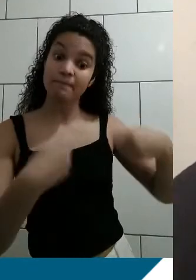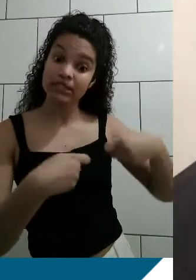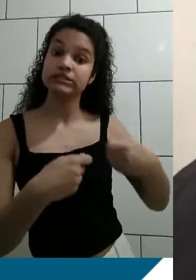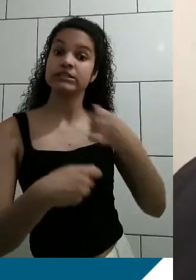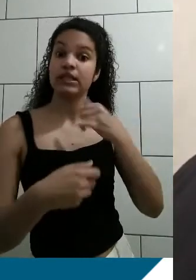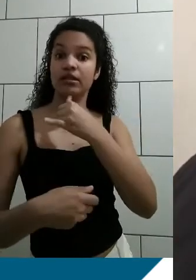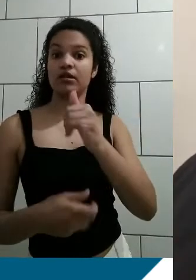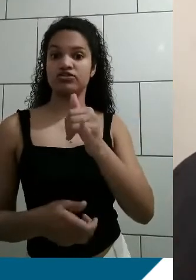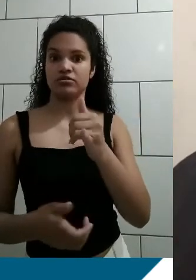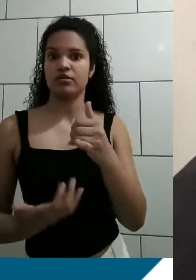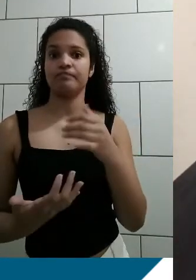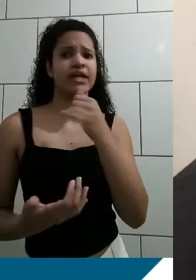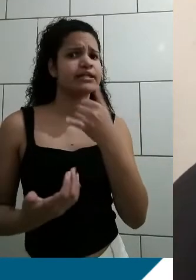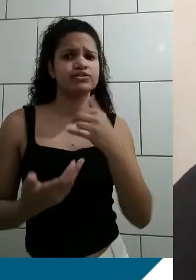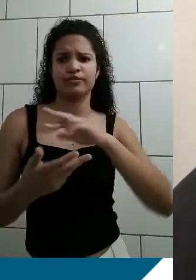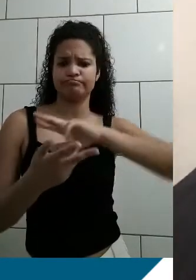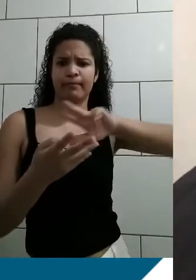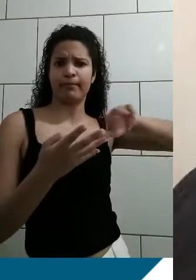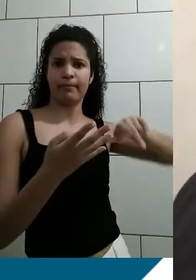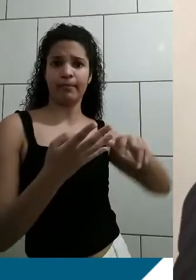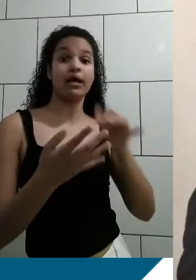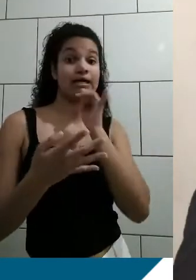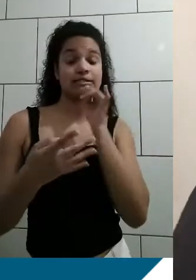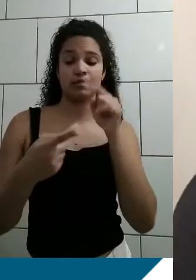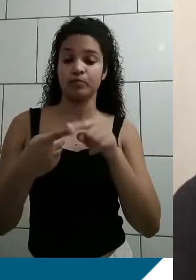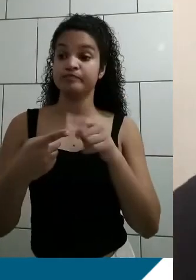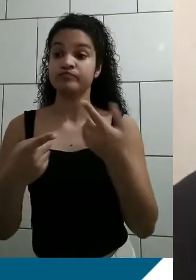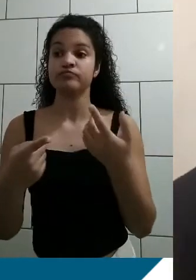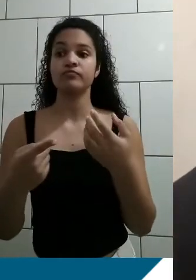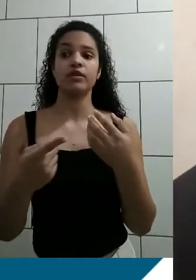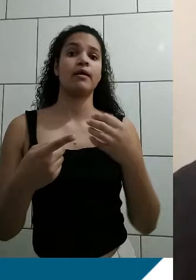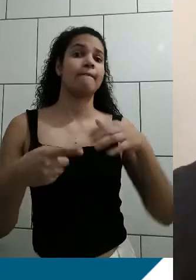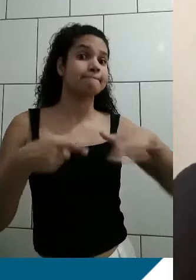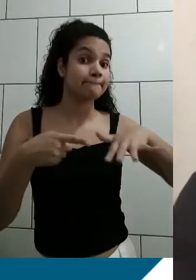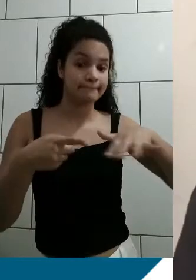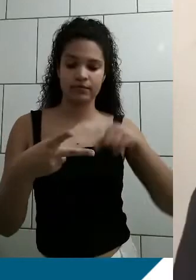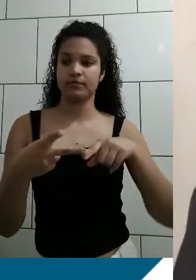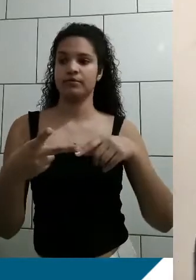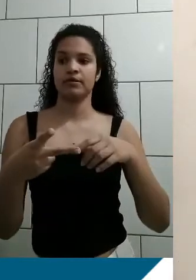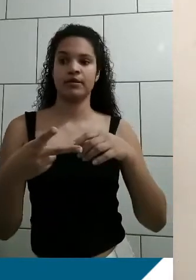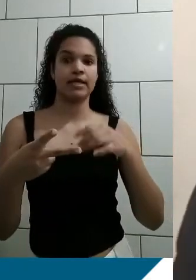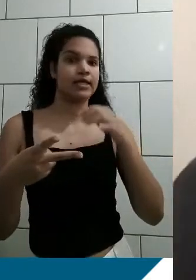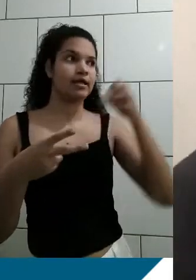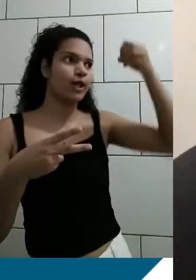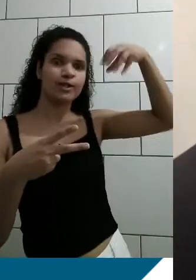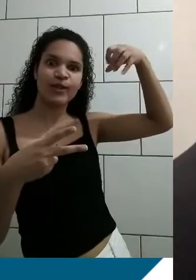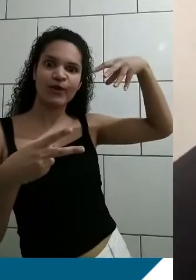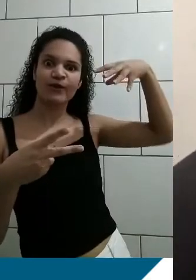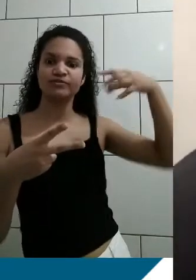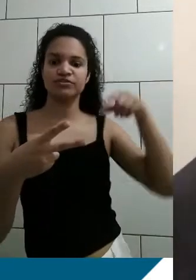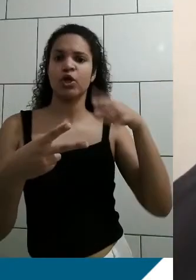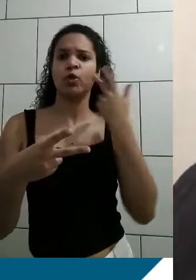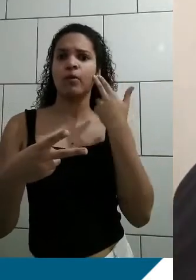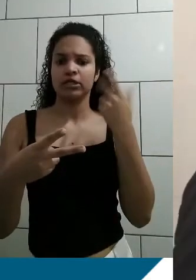energia mecânica, a energia elétrica. Repare que quando eu falo de energia mecânica, estou falando de processos que são mecânicos, por exemplo,